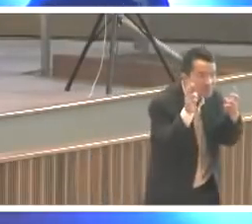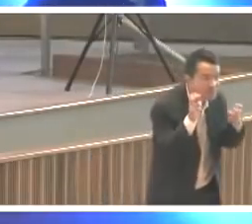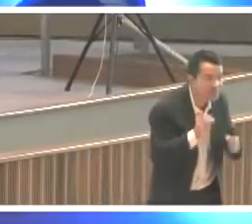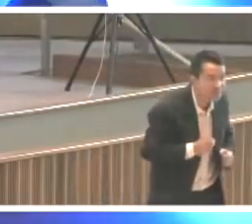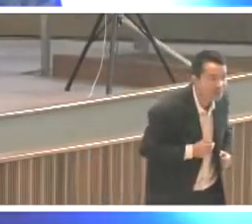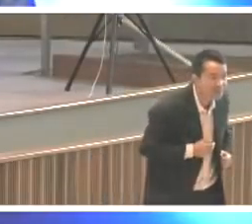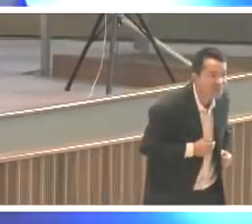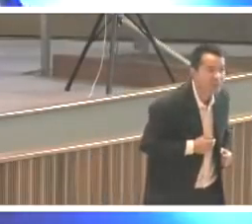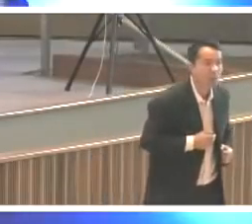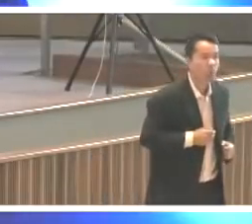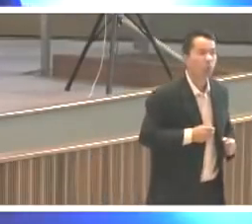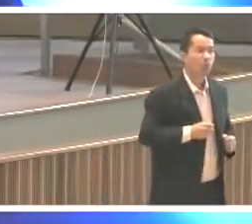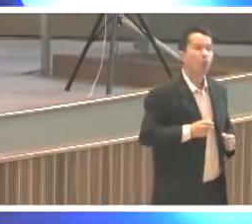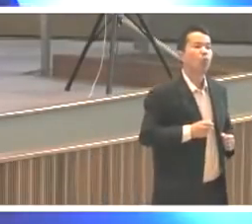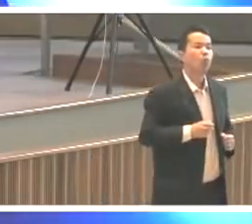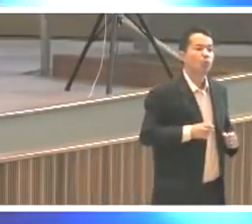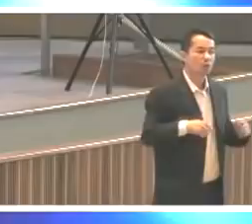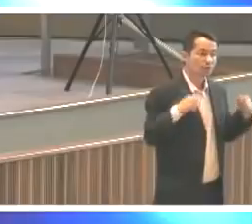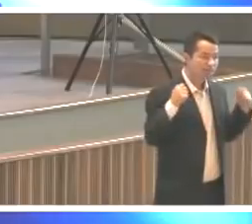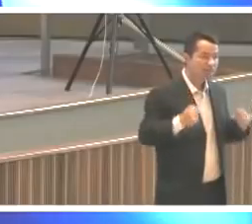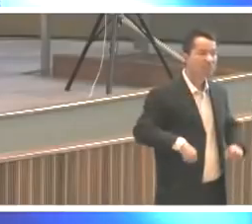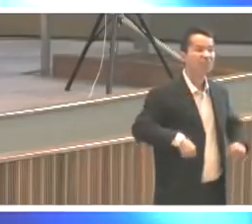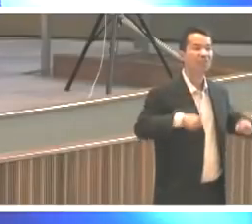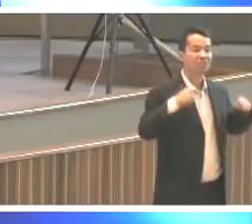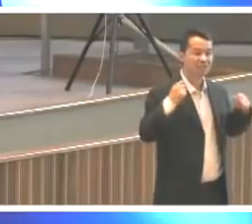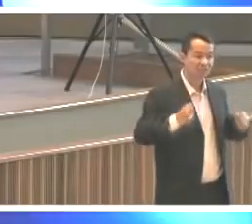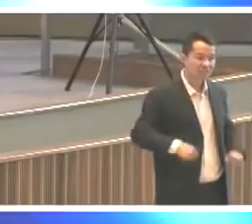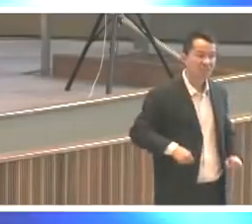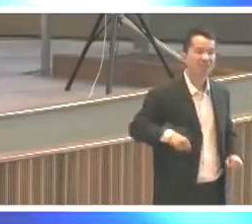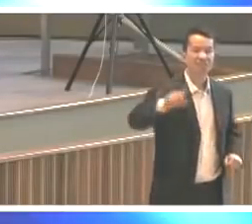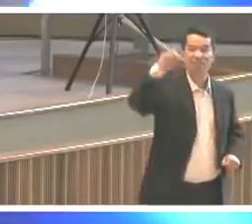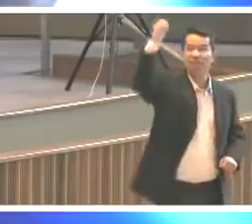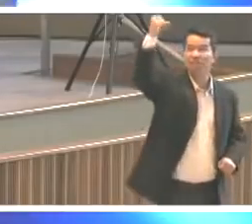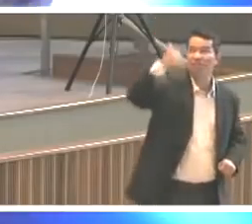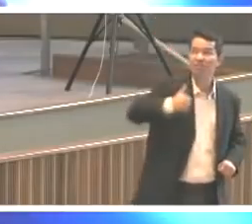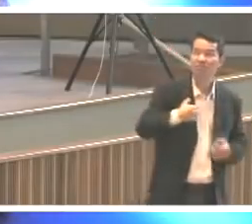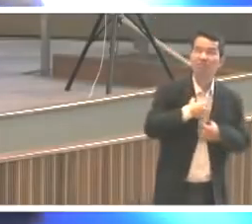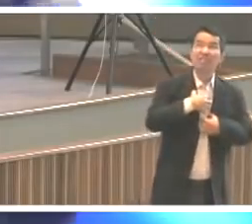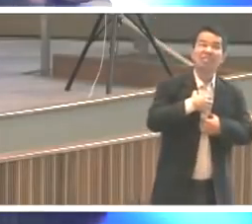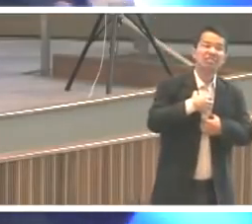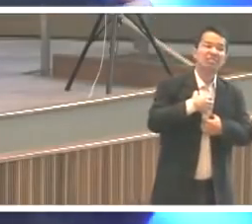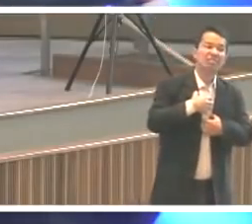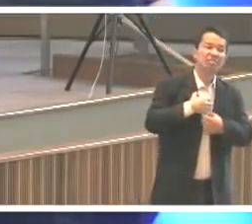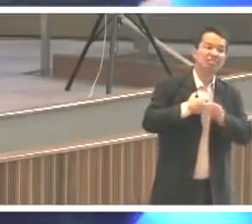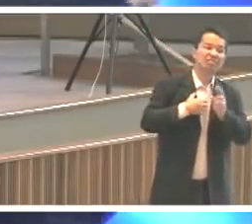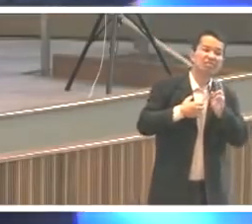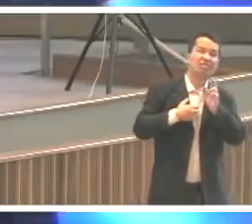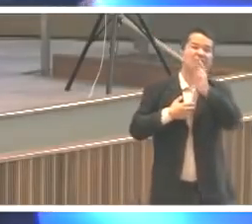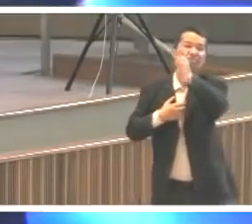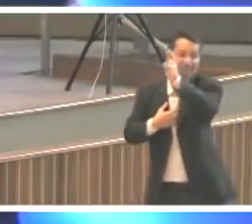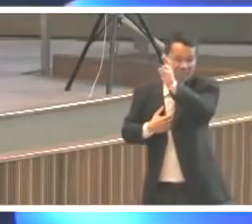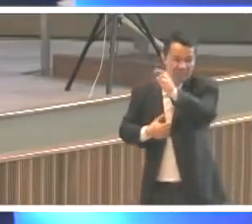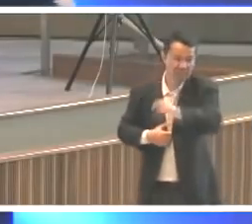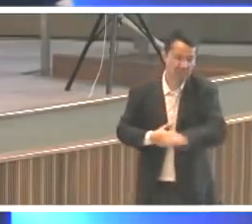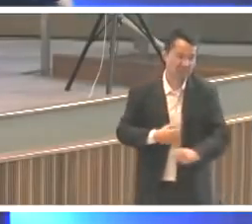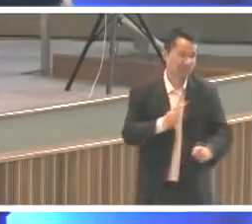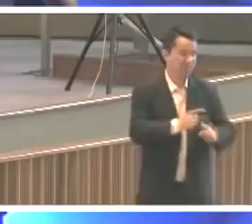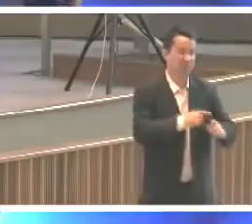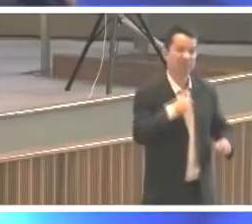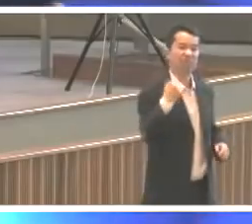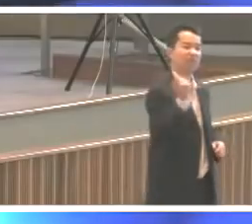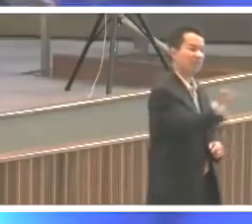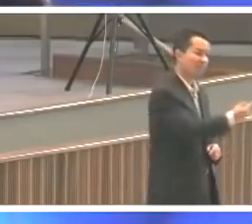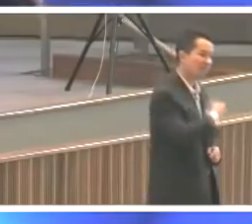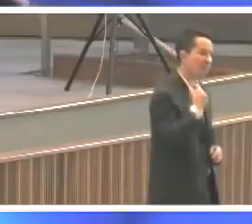dias? Se você não consegue de pronto responder essa pergunta, eu quero dizer para você, olha, você não está conseguindo discernir